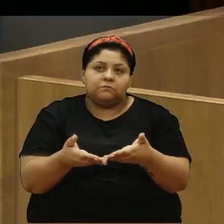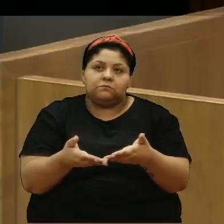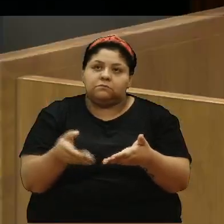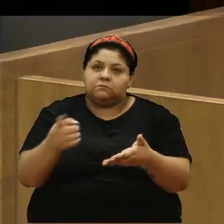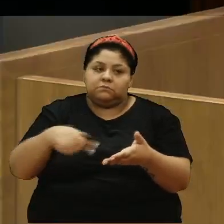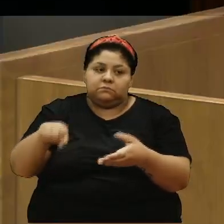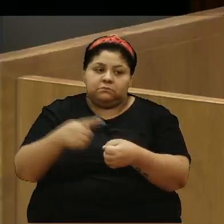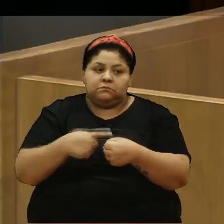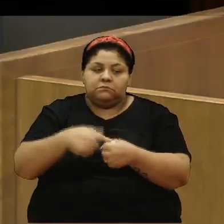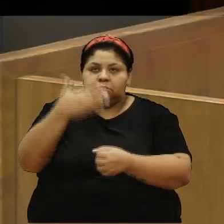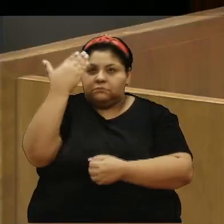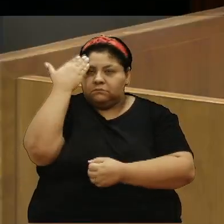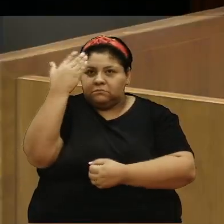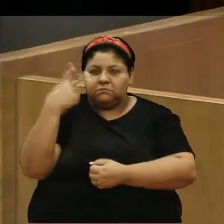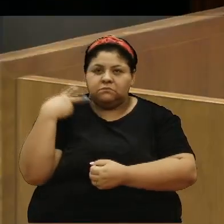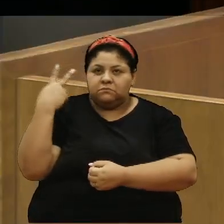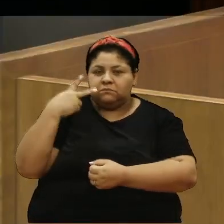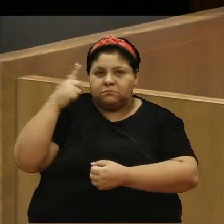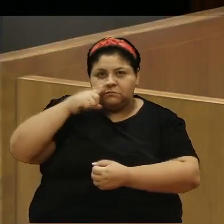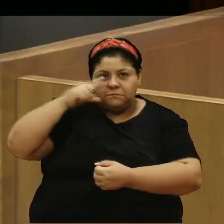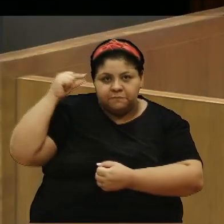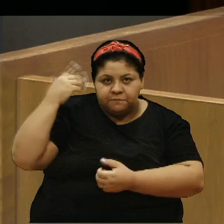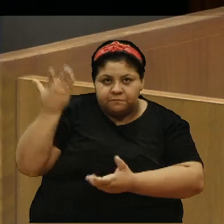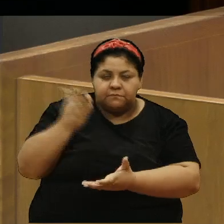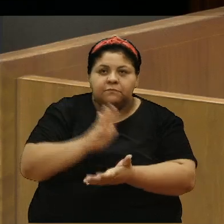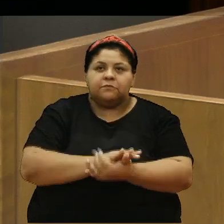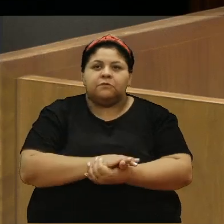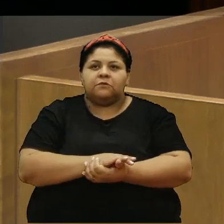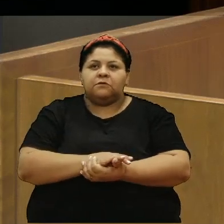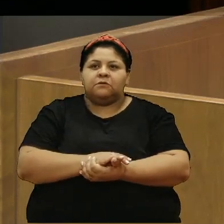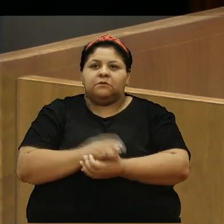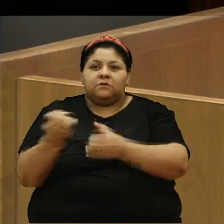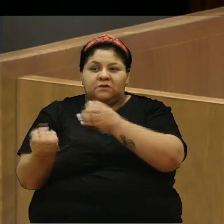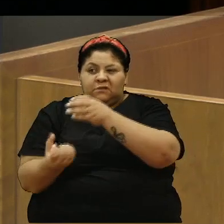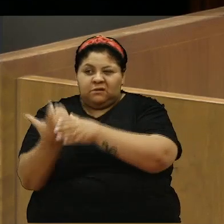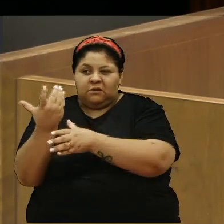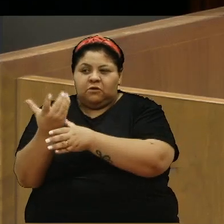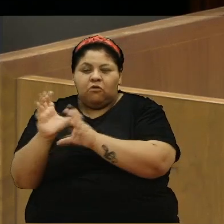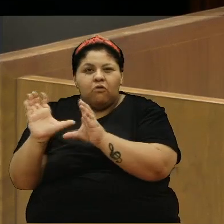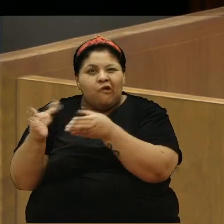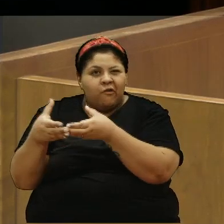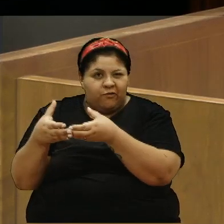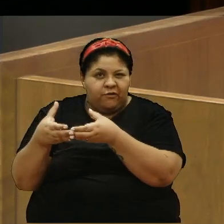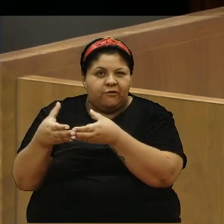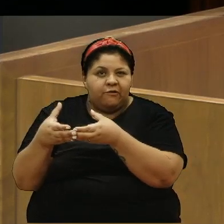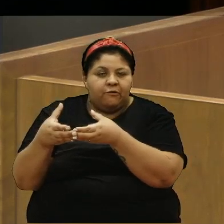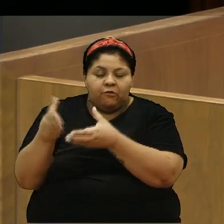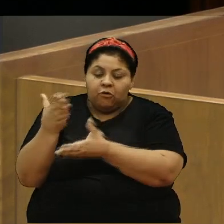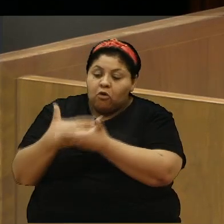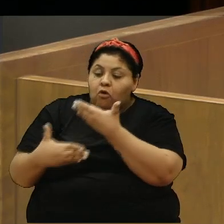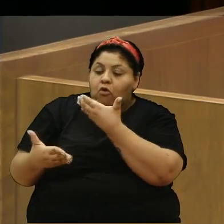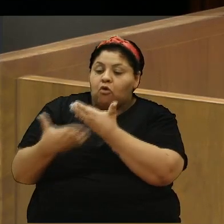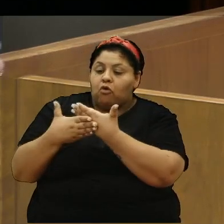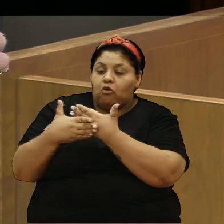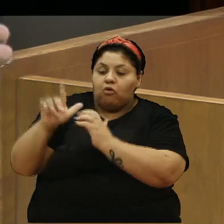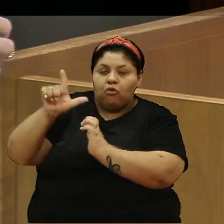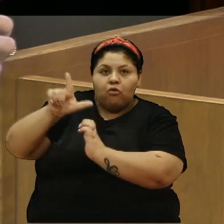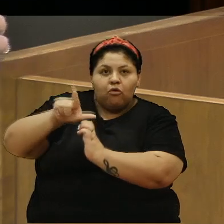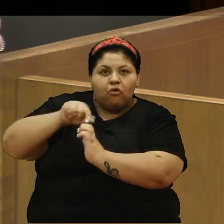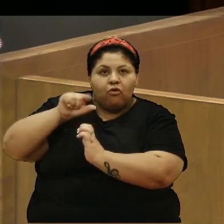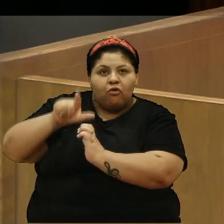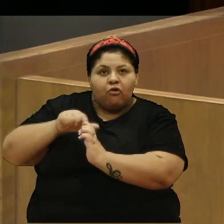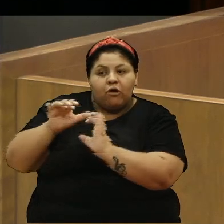cidade. Obrigada, vereador Aldonei. Realmente, lá foi criada uma associação, onde todos os empreendimentos